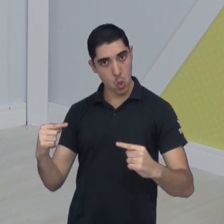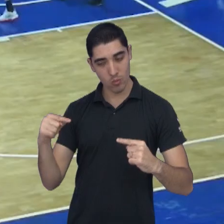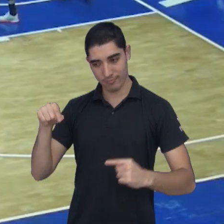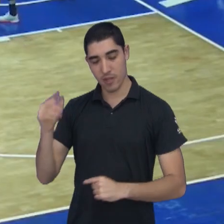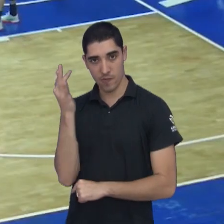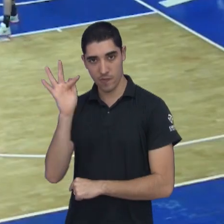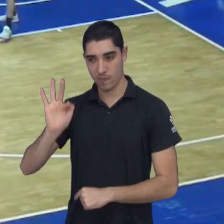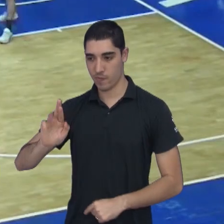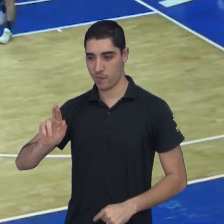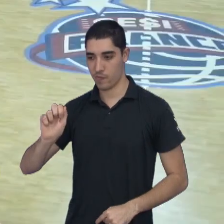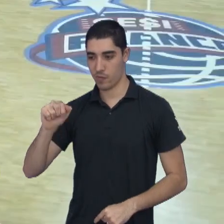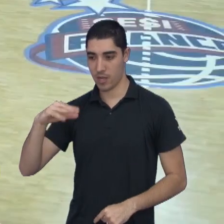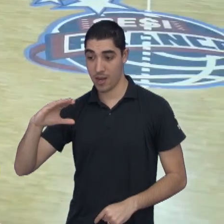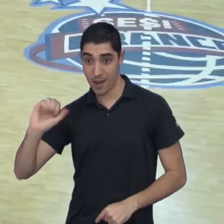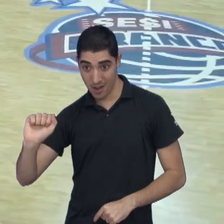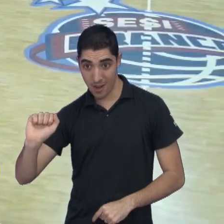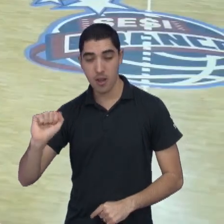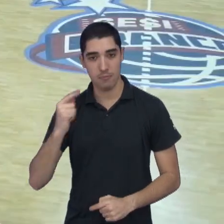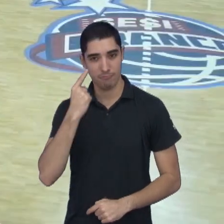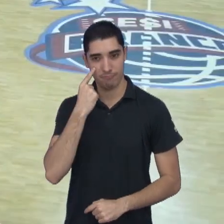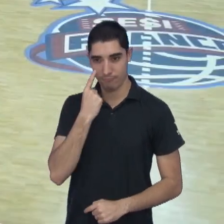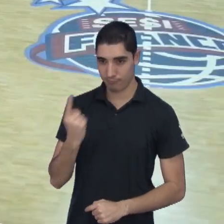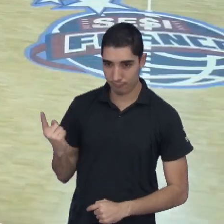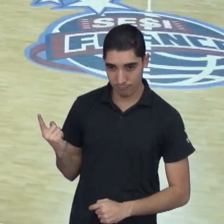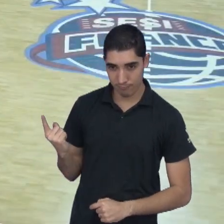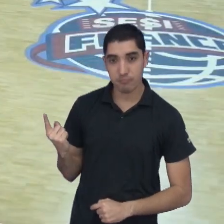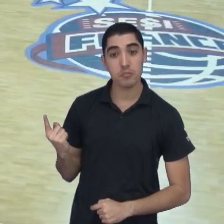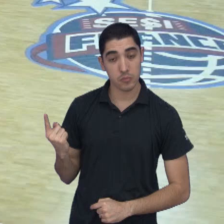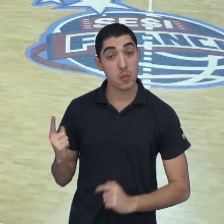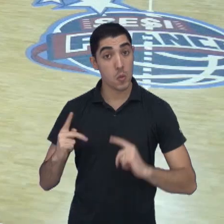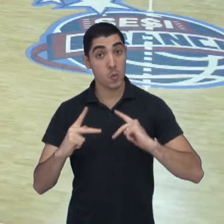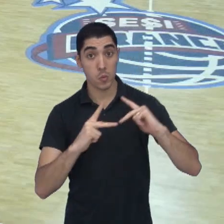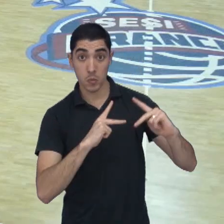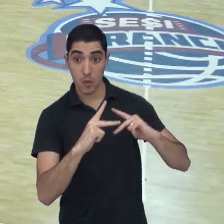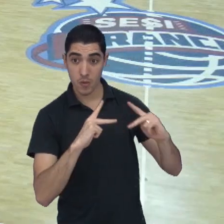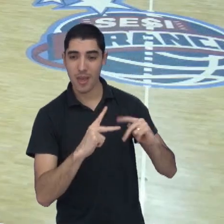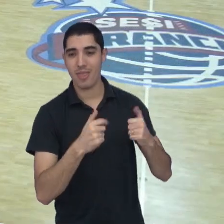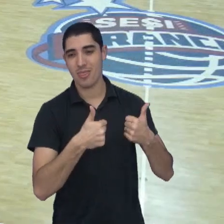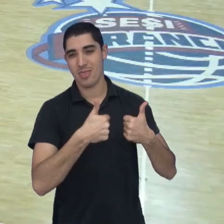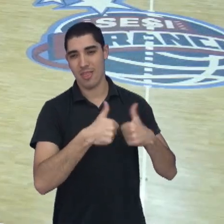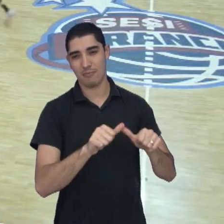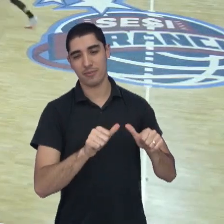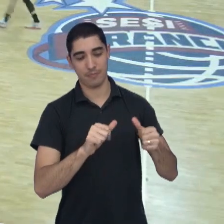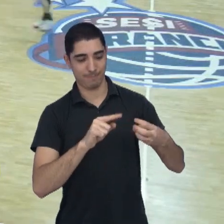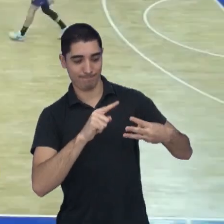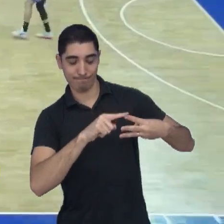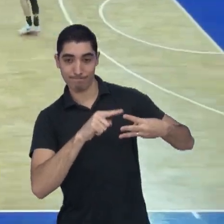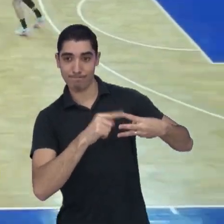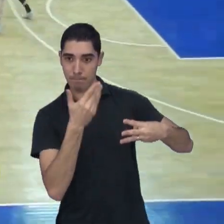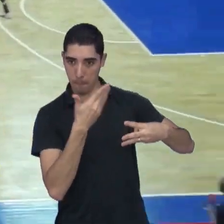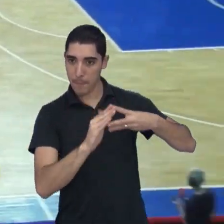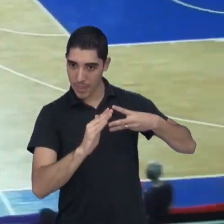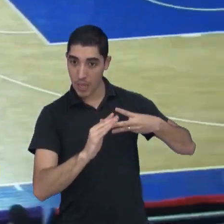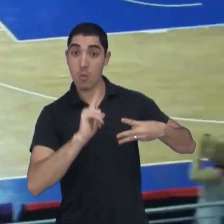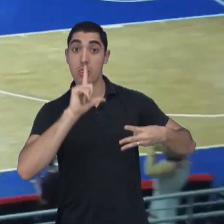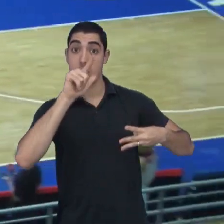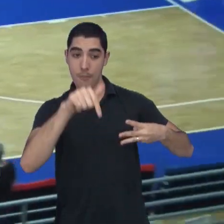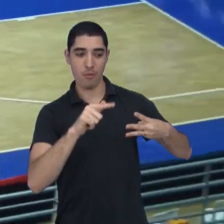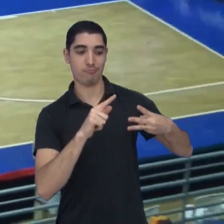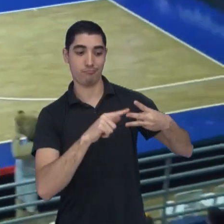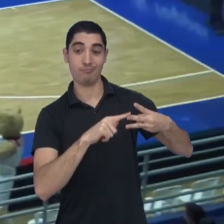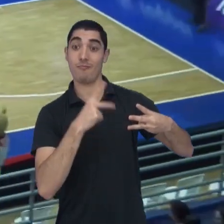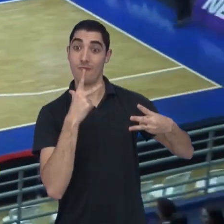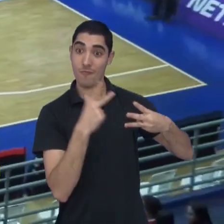terceira rodada do Campeonato Paulista. Você está vendo imagens aí, ó. O São José que vinha de uma derrota na estreia e uma vitória no último